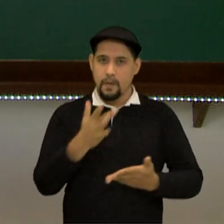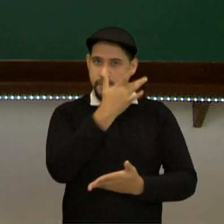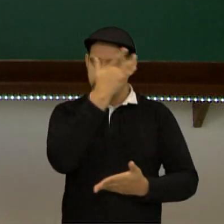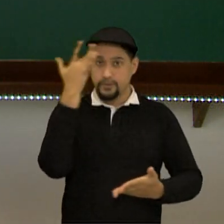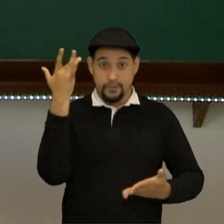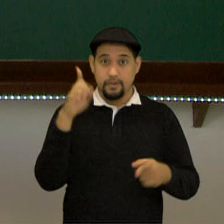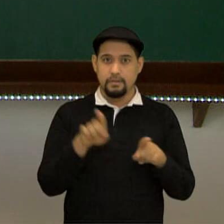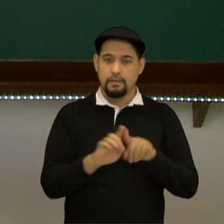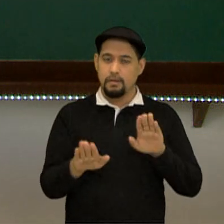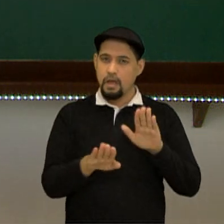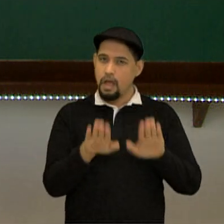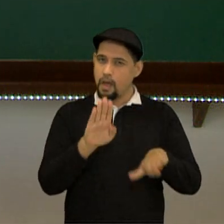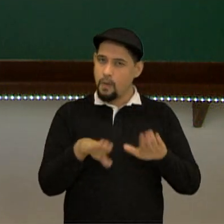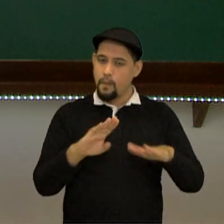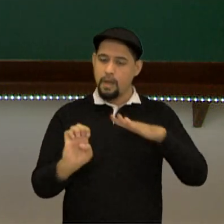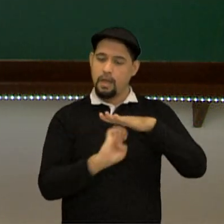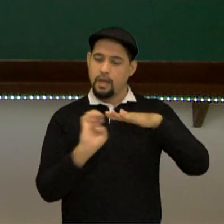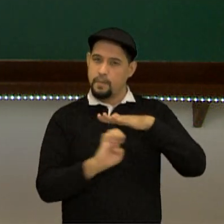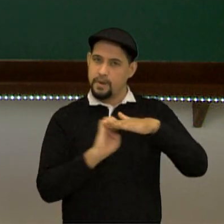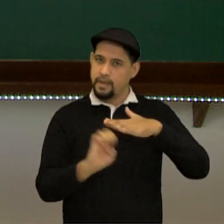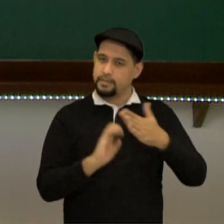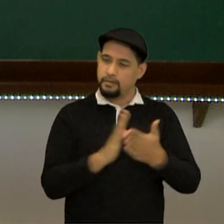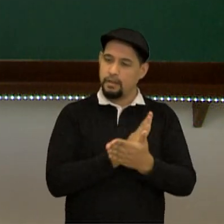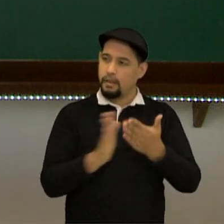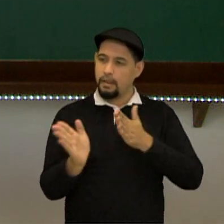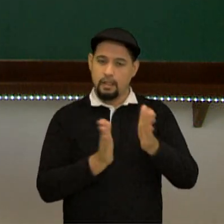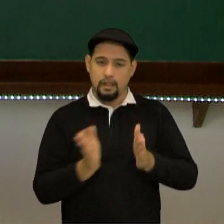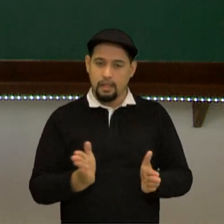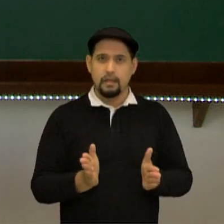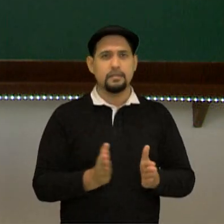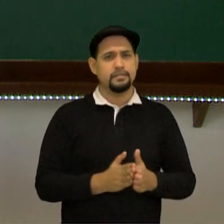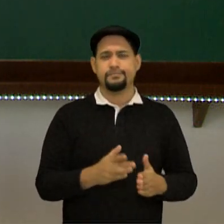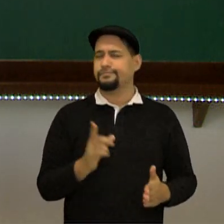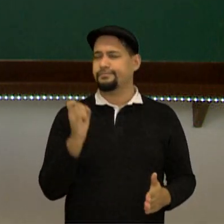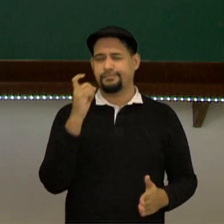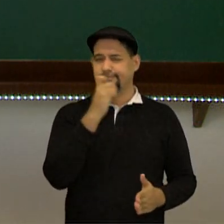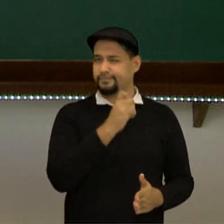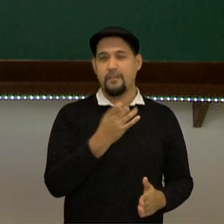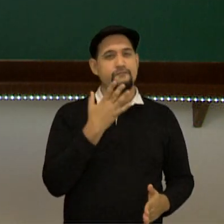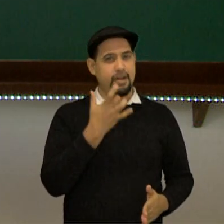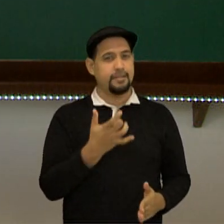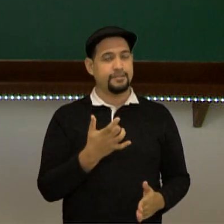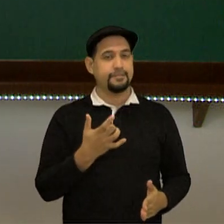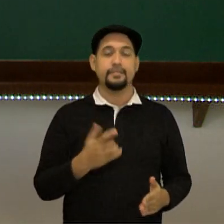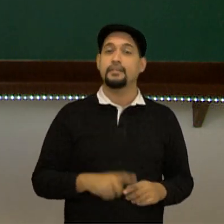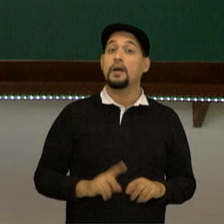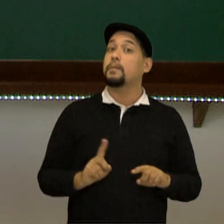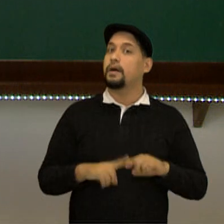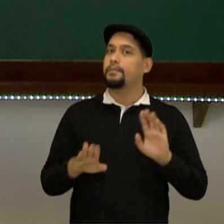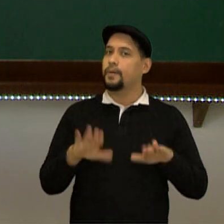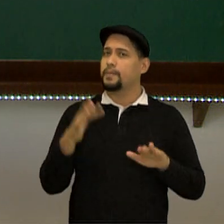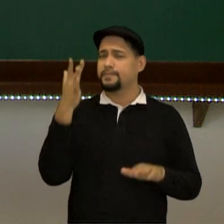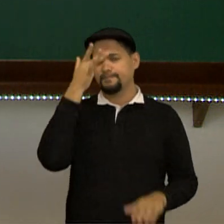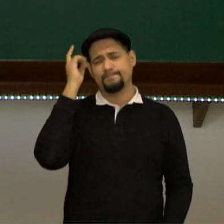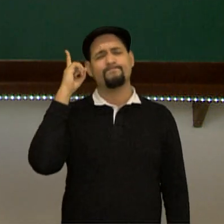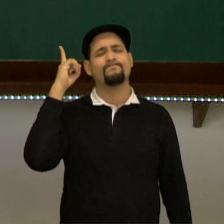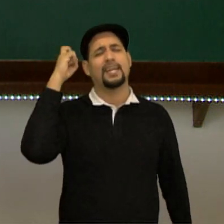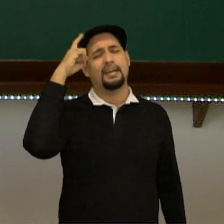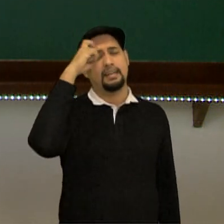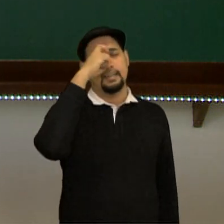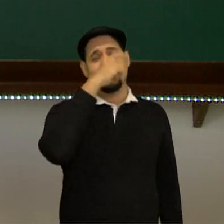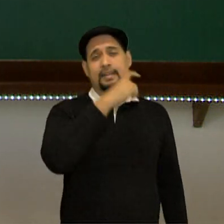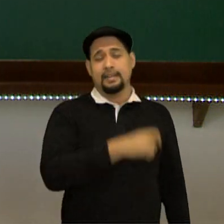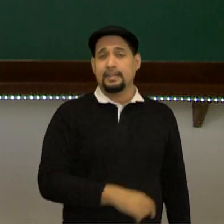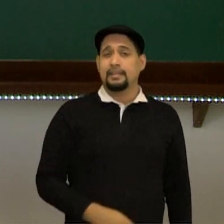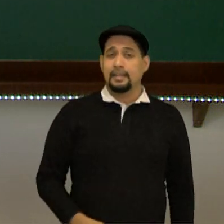pessoas e para algumas empresas, para alguns segmentos, não é difícil. Para outros, complicadíssimo.